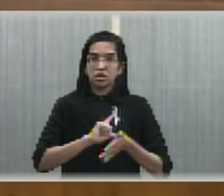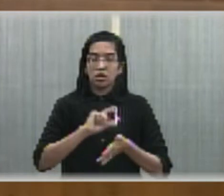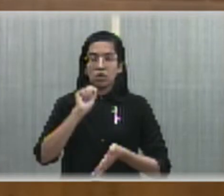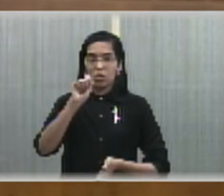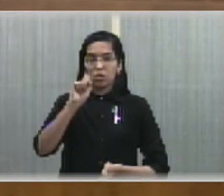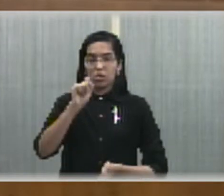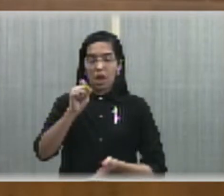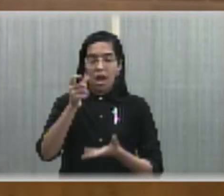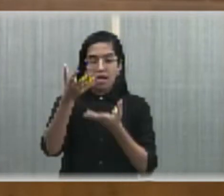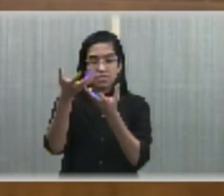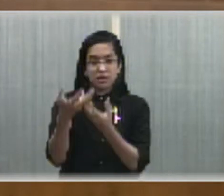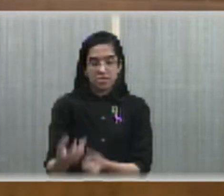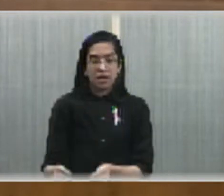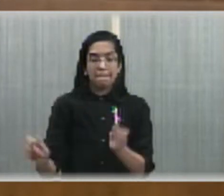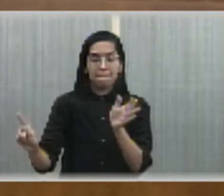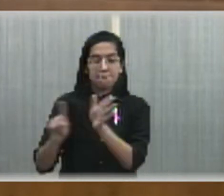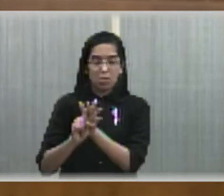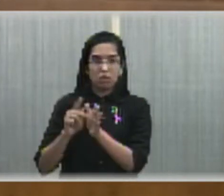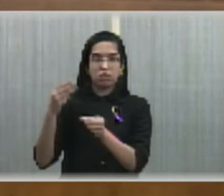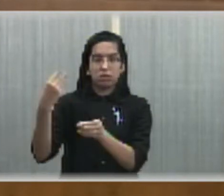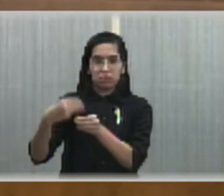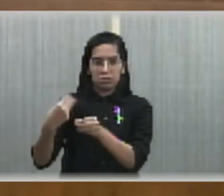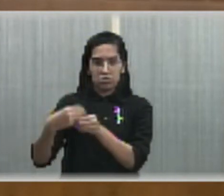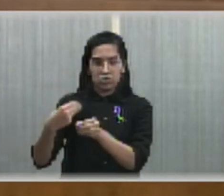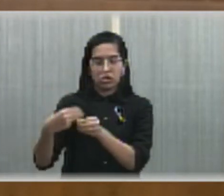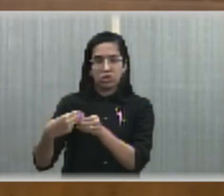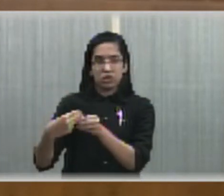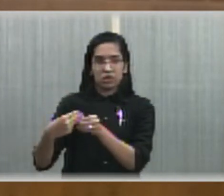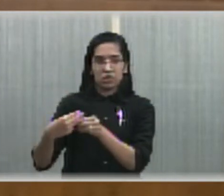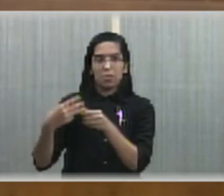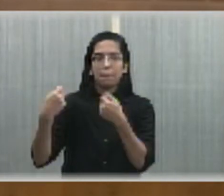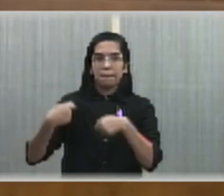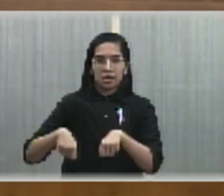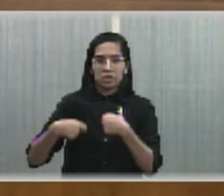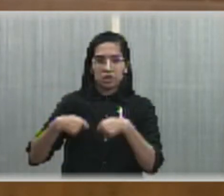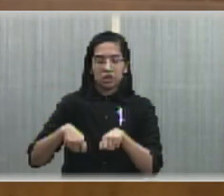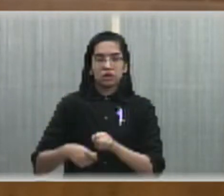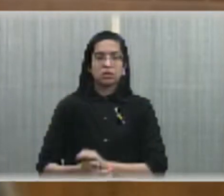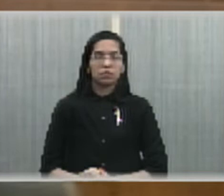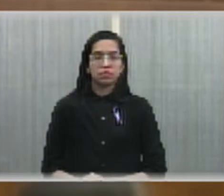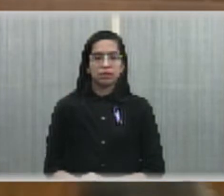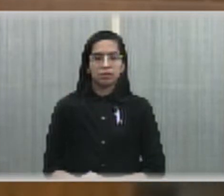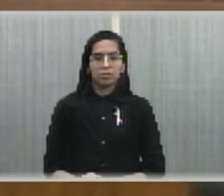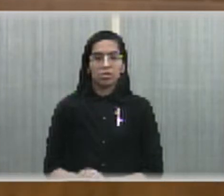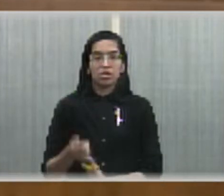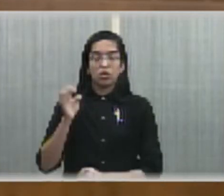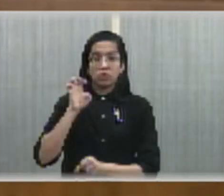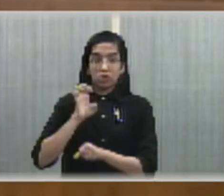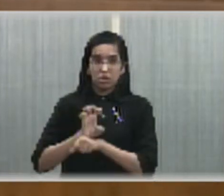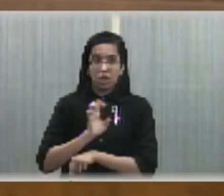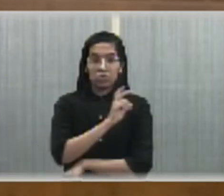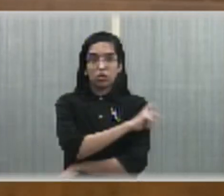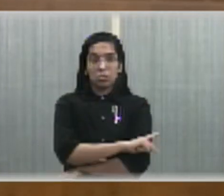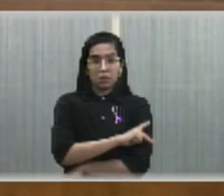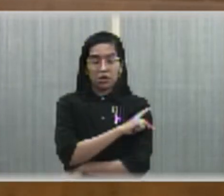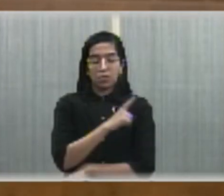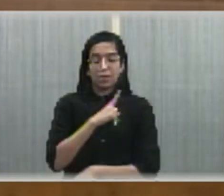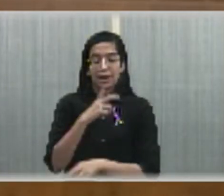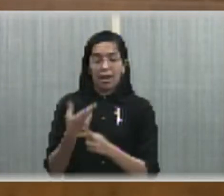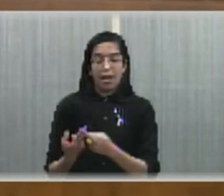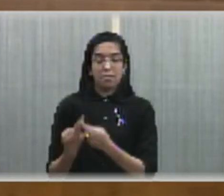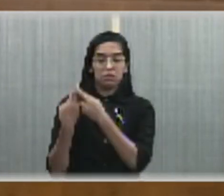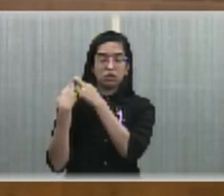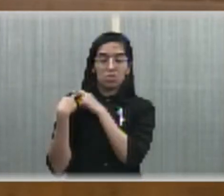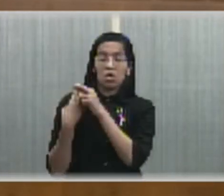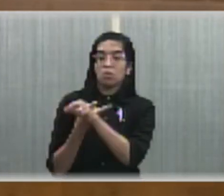a concordância do município. Tem que haver. E o estado tem por obrigação procurar o município para